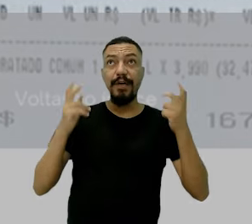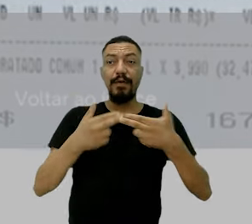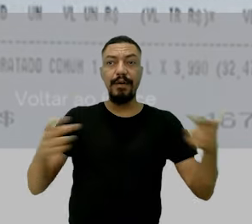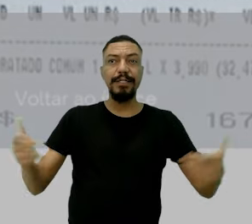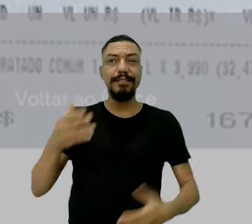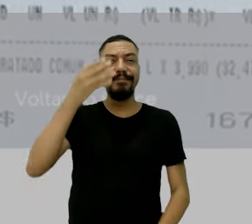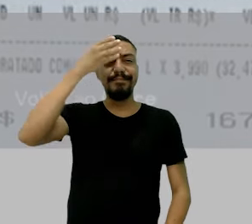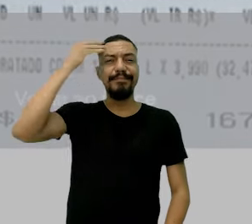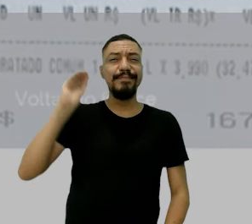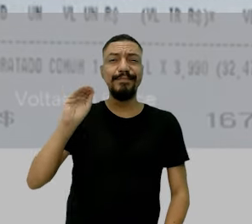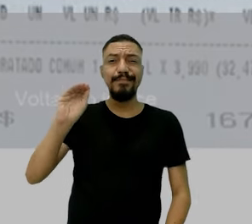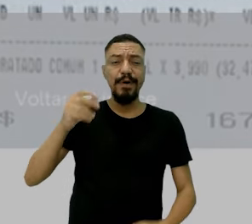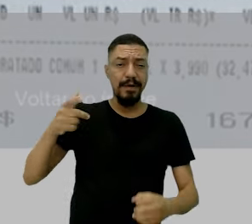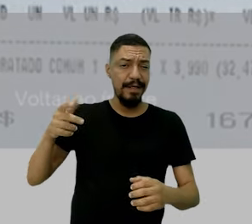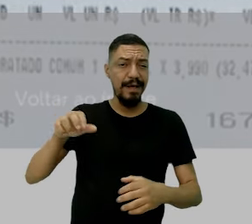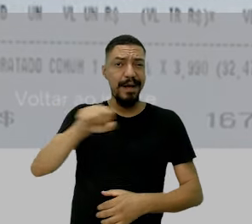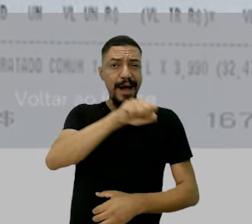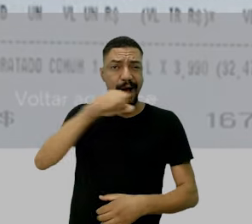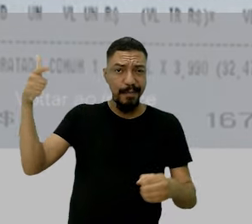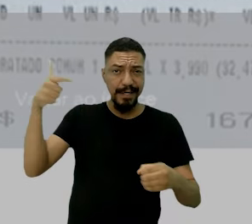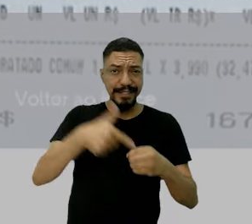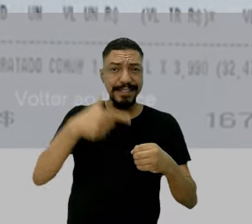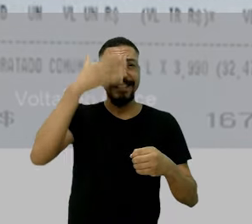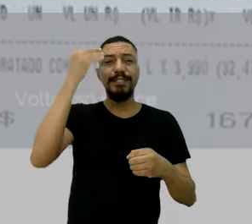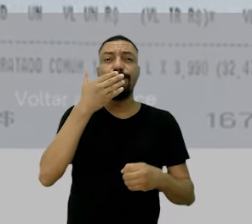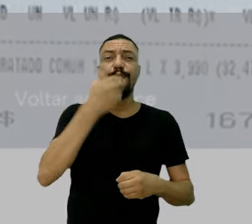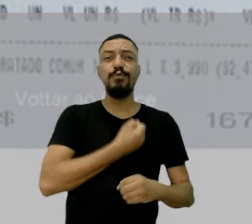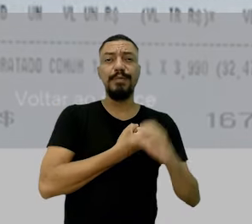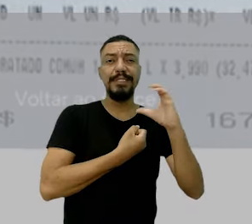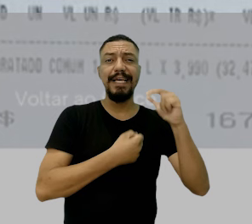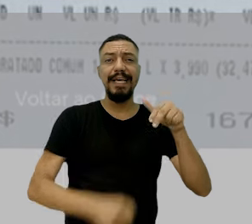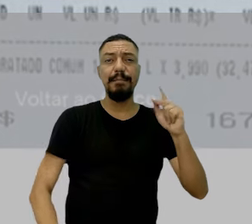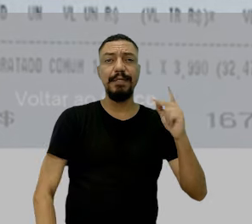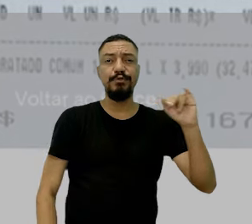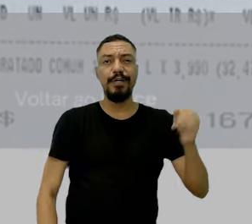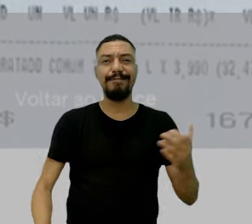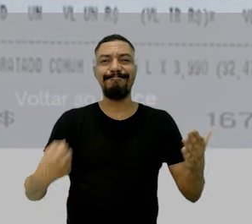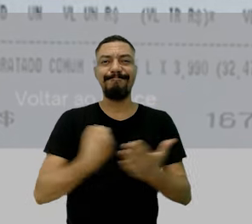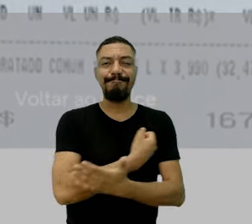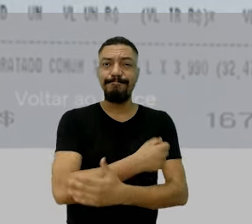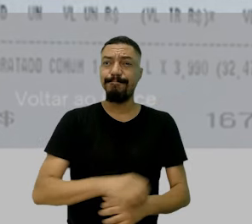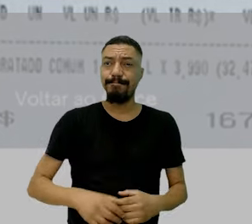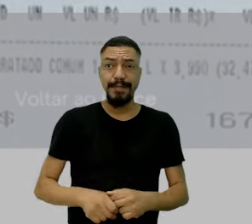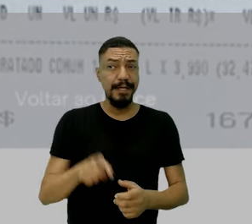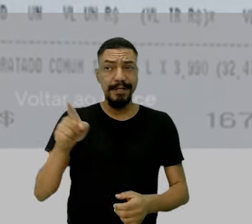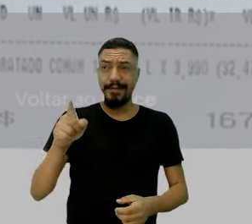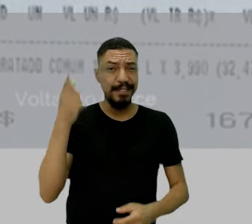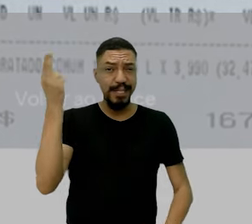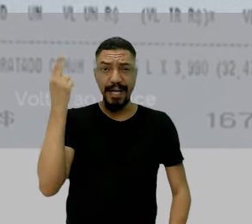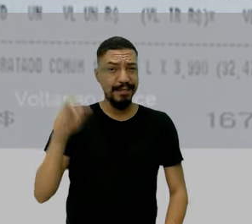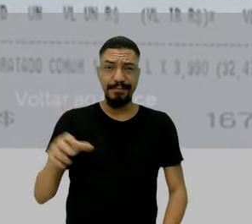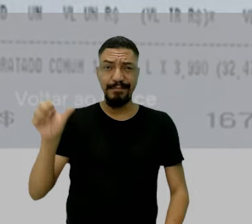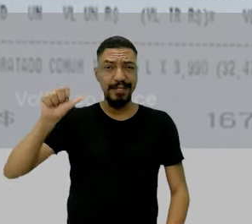produção, foi lá, botou gasolina no carro, esqueceu de botar o CNPJ na nota. Essa nota